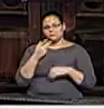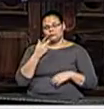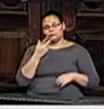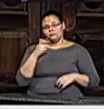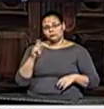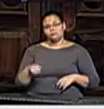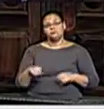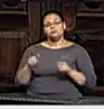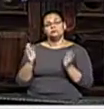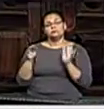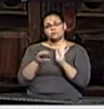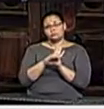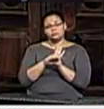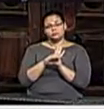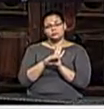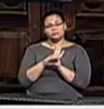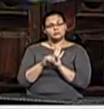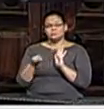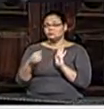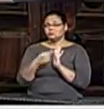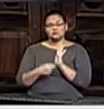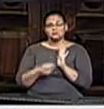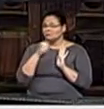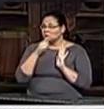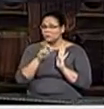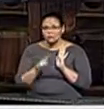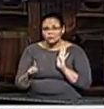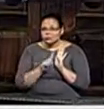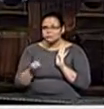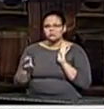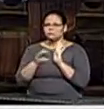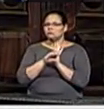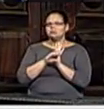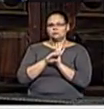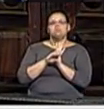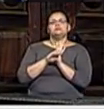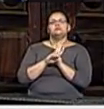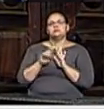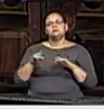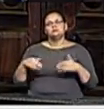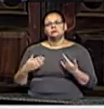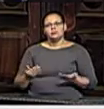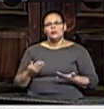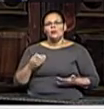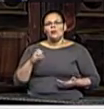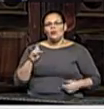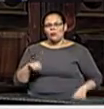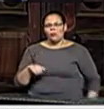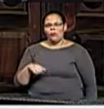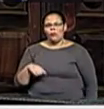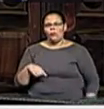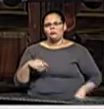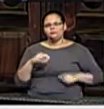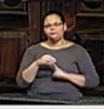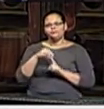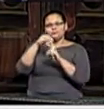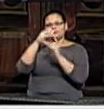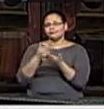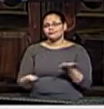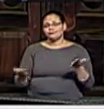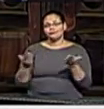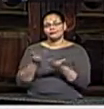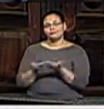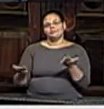que é constitucional, uma matéria que é inconstitucional, senão aí perde-se a referência. Perde-se a